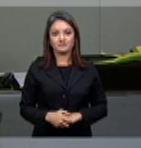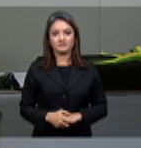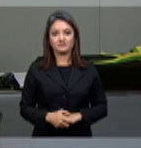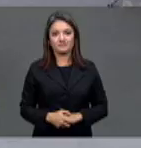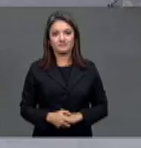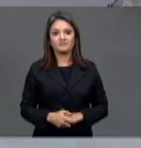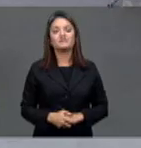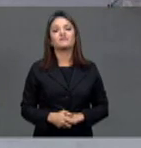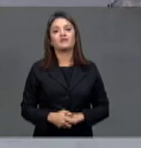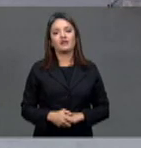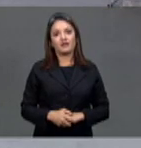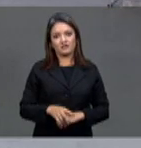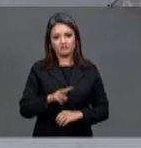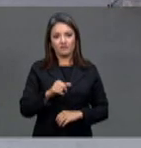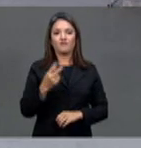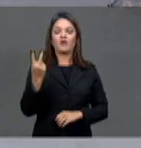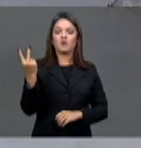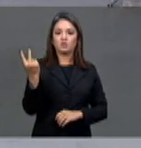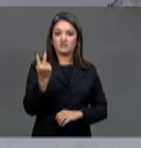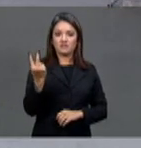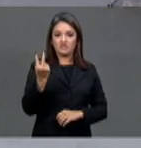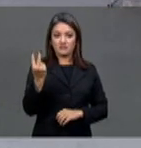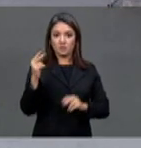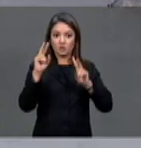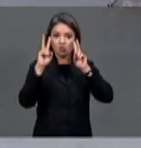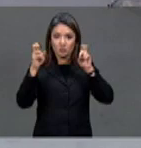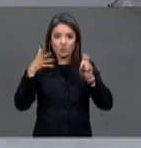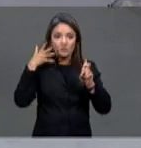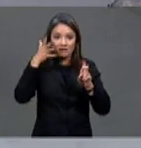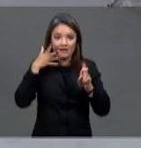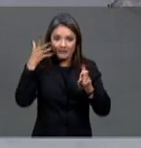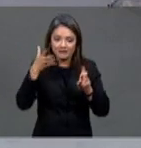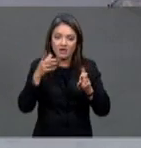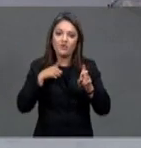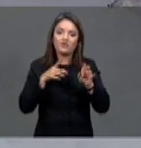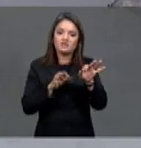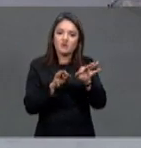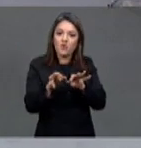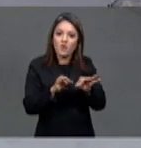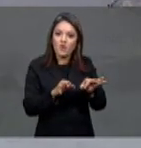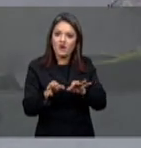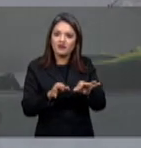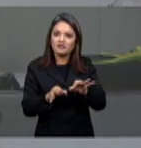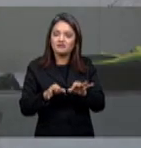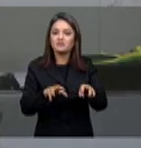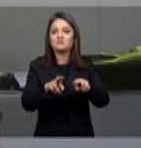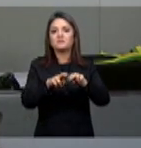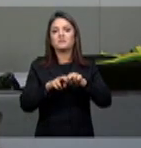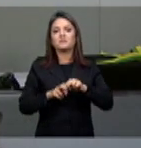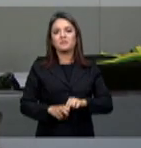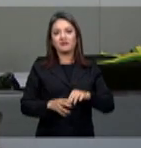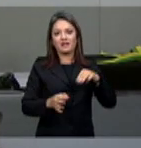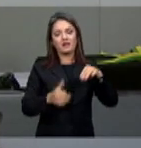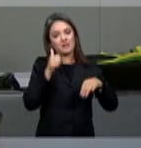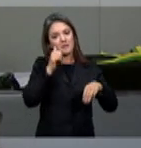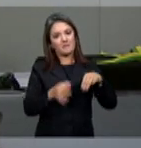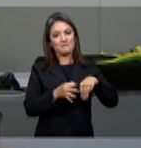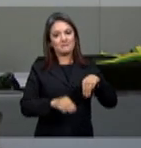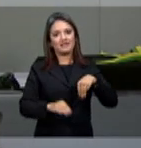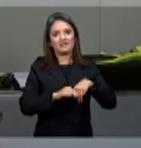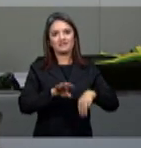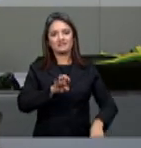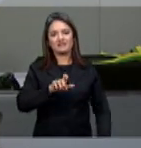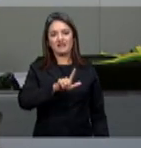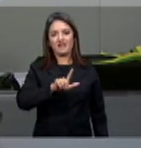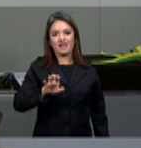e teremos o segundo o painel e vai ser coordenado pela nossa querida ministra